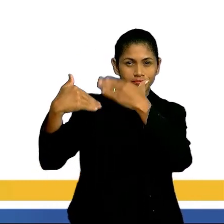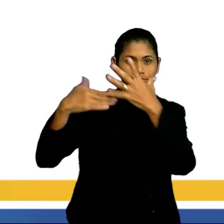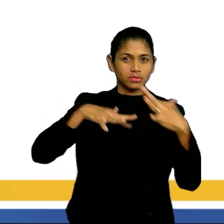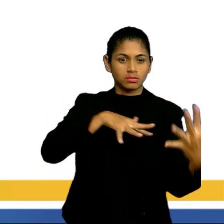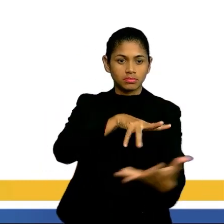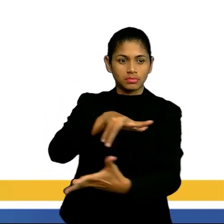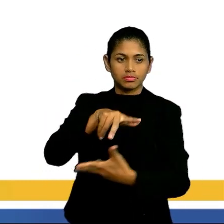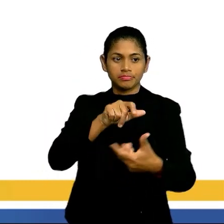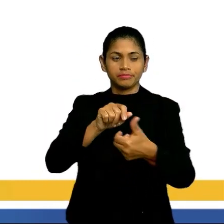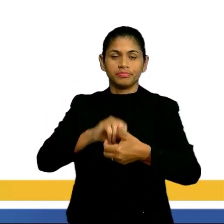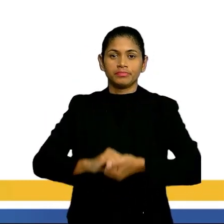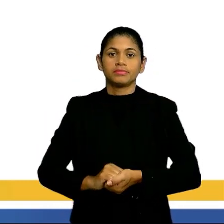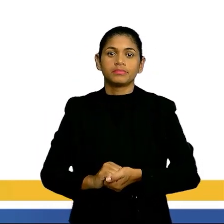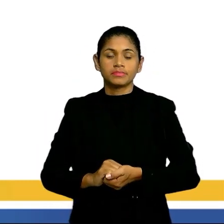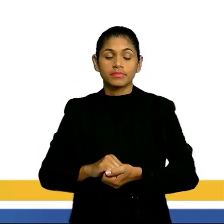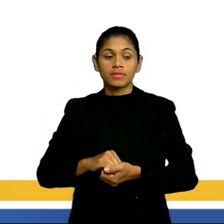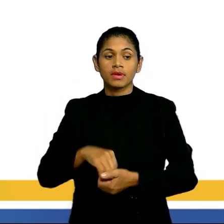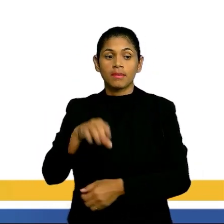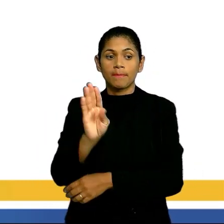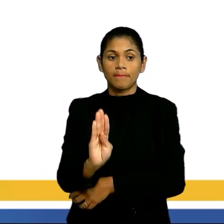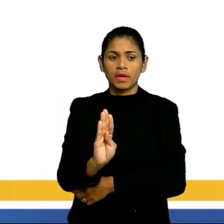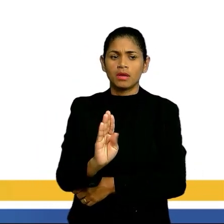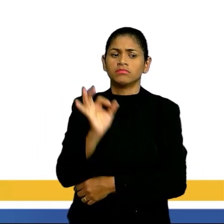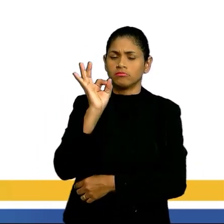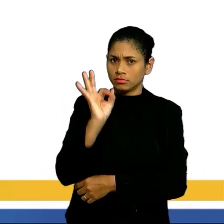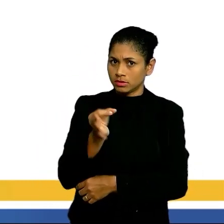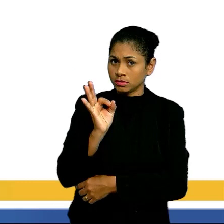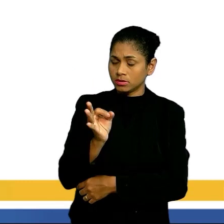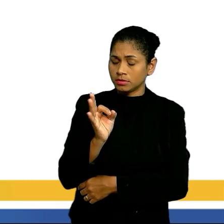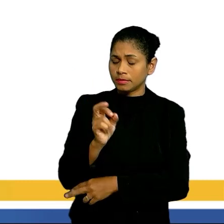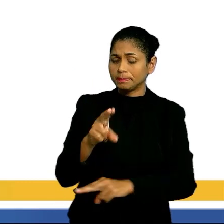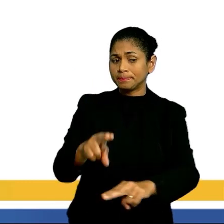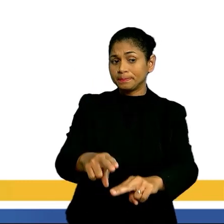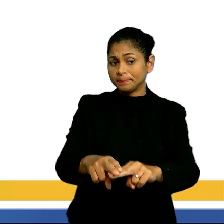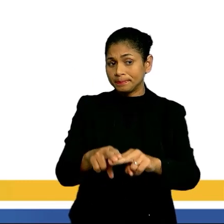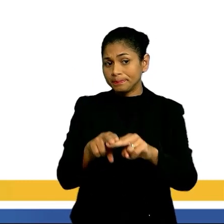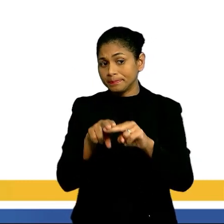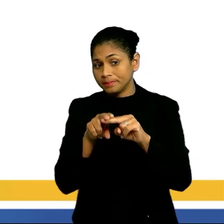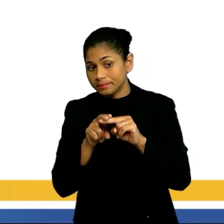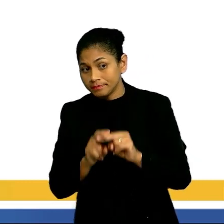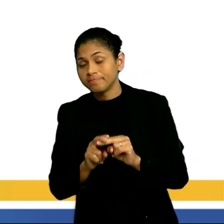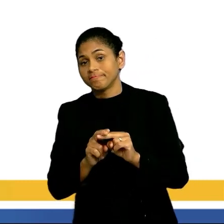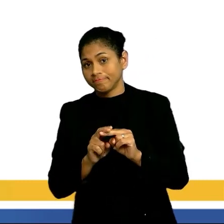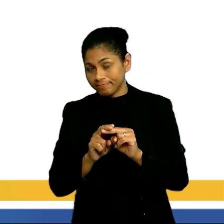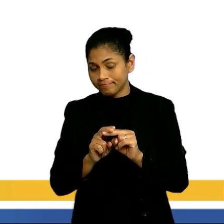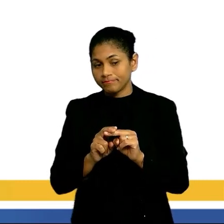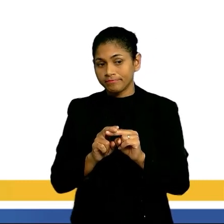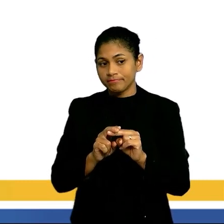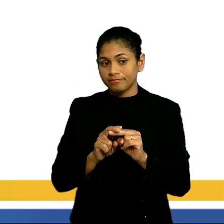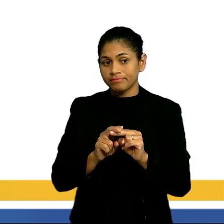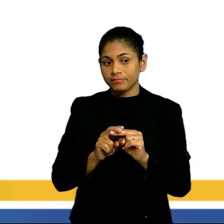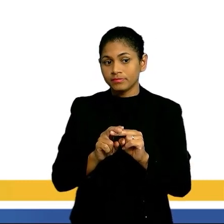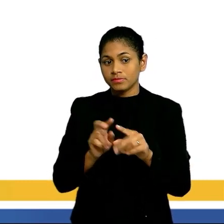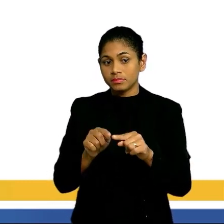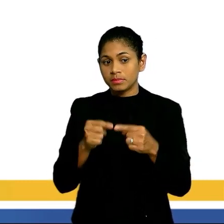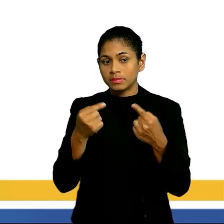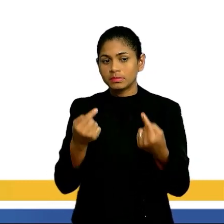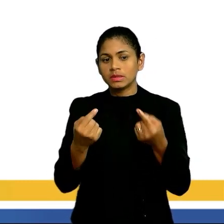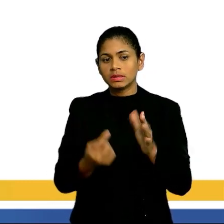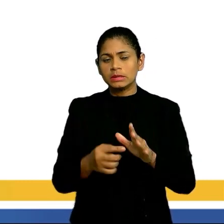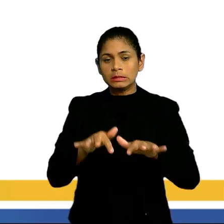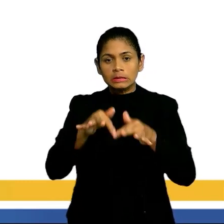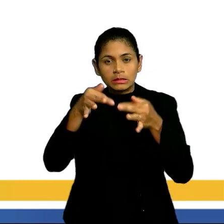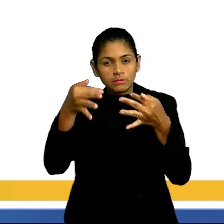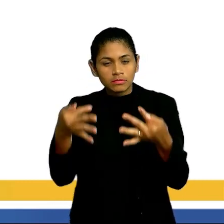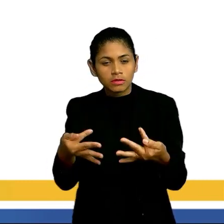B. Ele é correto, apesar de simplificar o conceito de evolução ao não abordar as